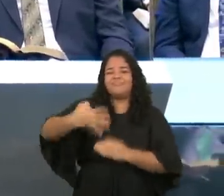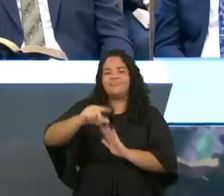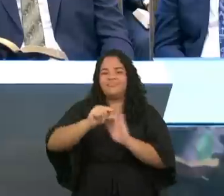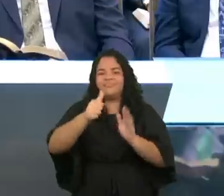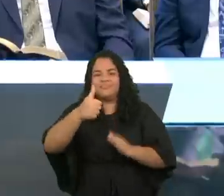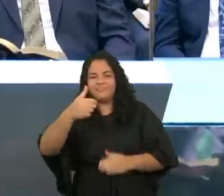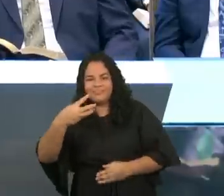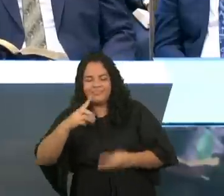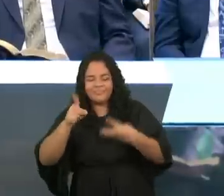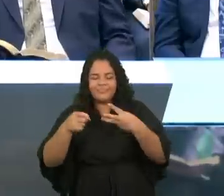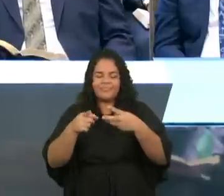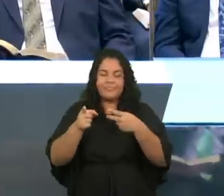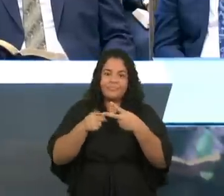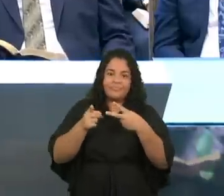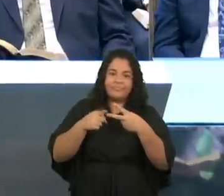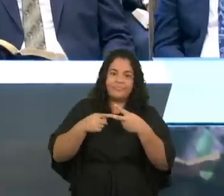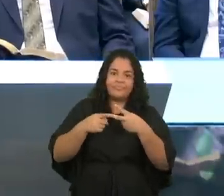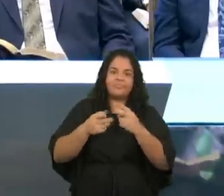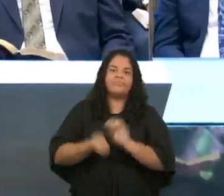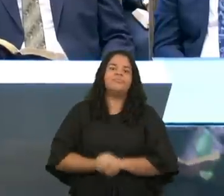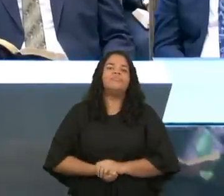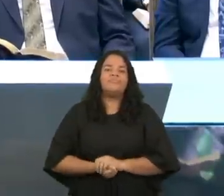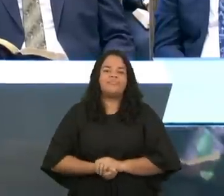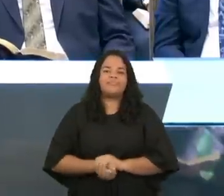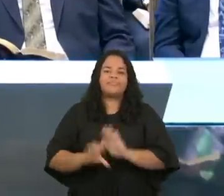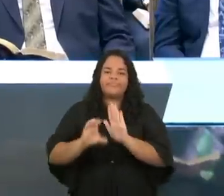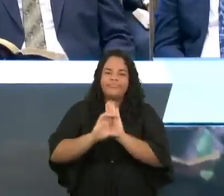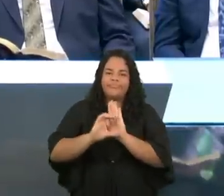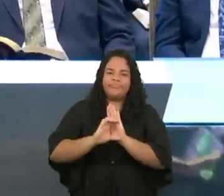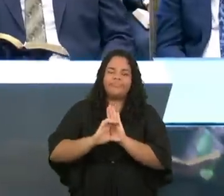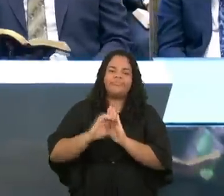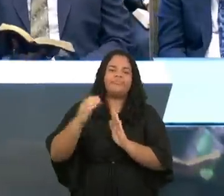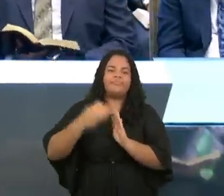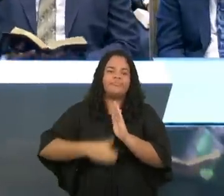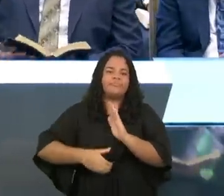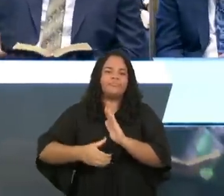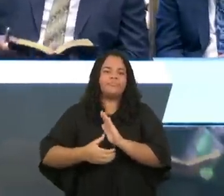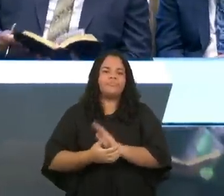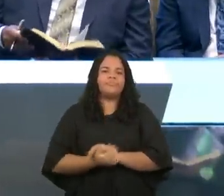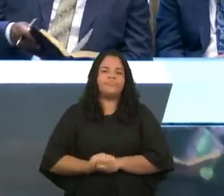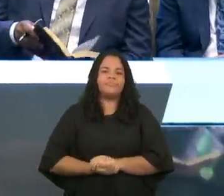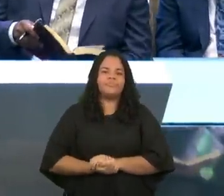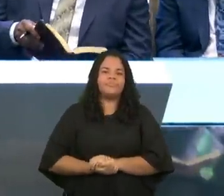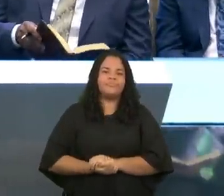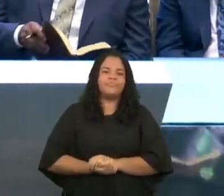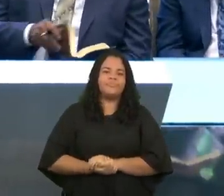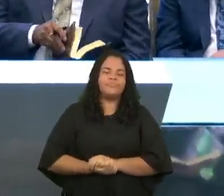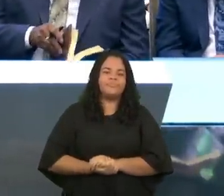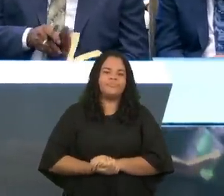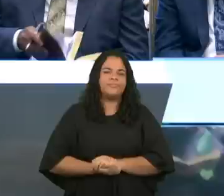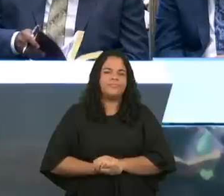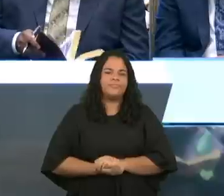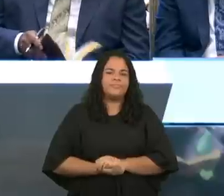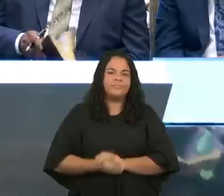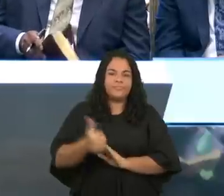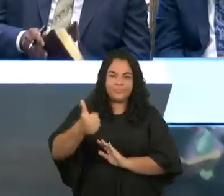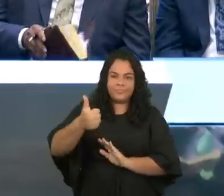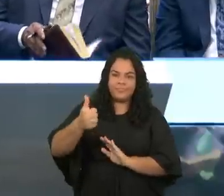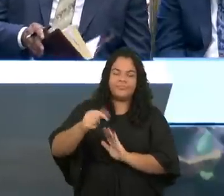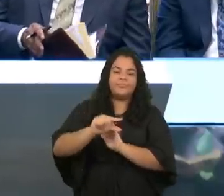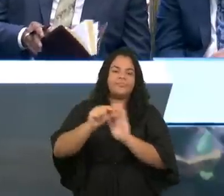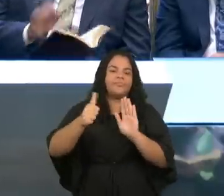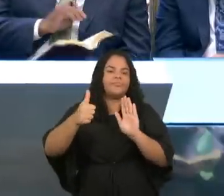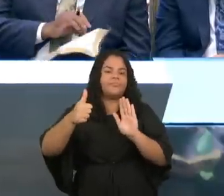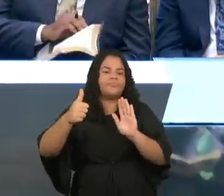17. Eu disse que Deus fez a palmos e Galileu disse que foi com a matemática, sim ou não? Aí